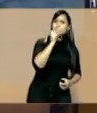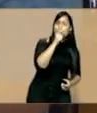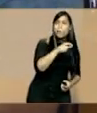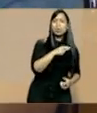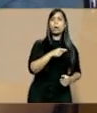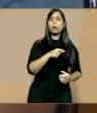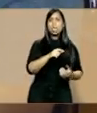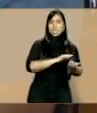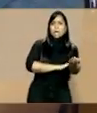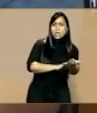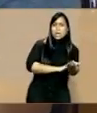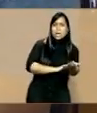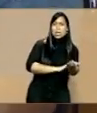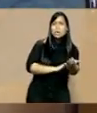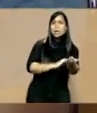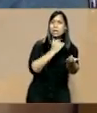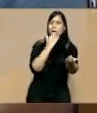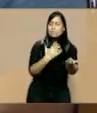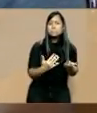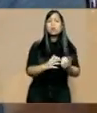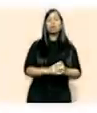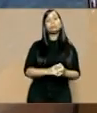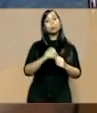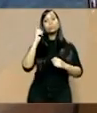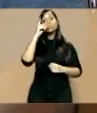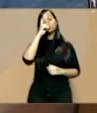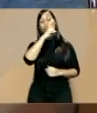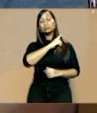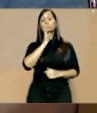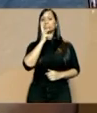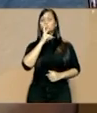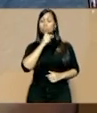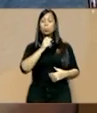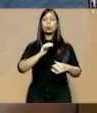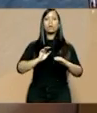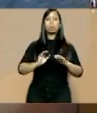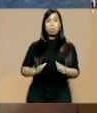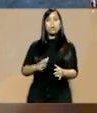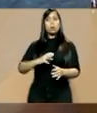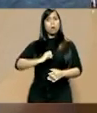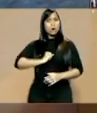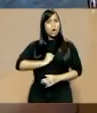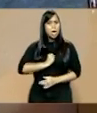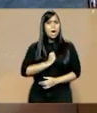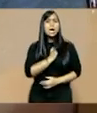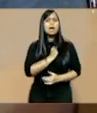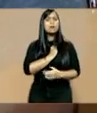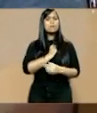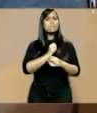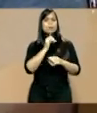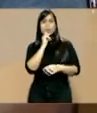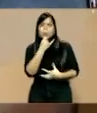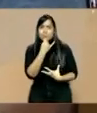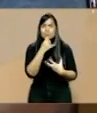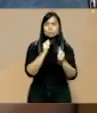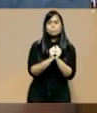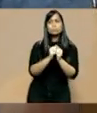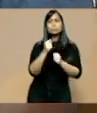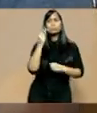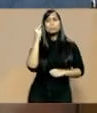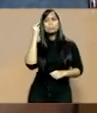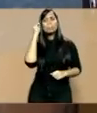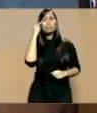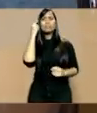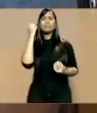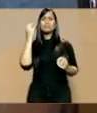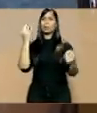está em processo ainda, né? Demora nesse tipo de coisa. Eu senti raiva com tristeza junto, né? Porque você pensa, poxa,